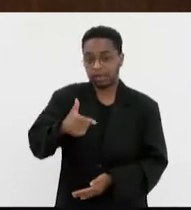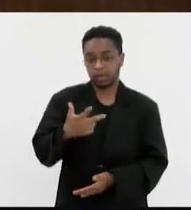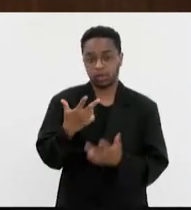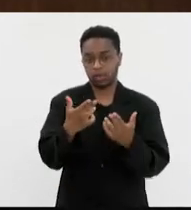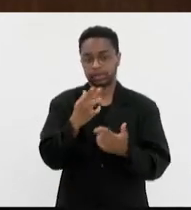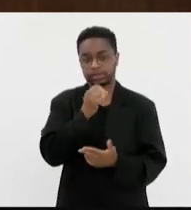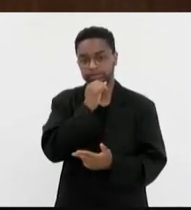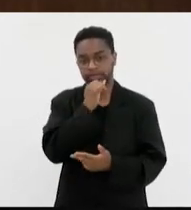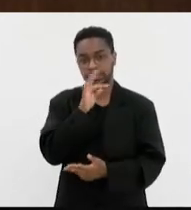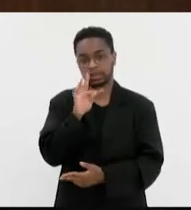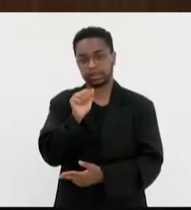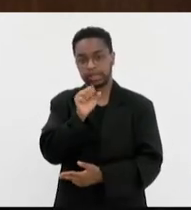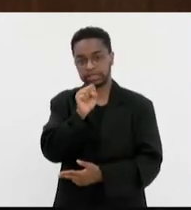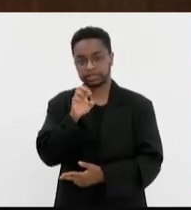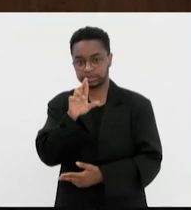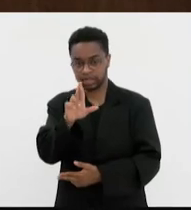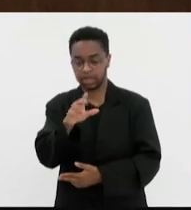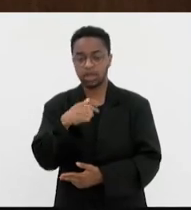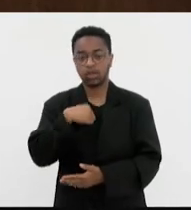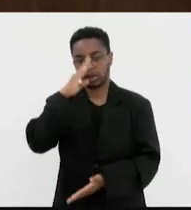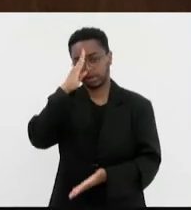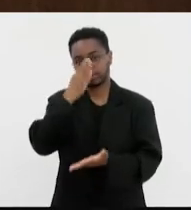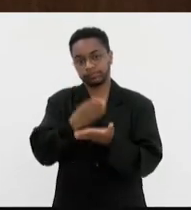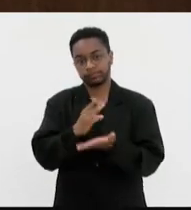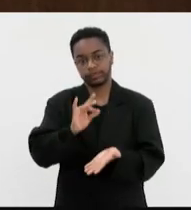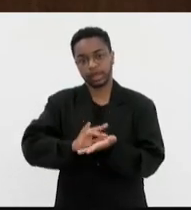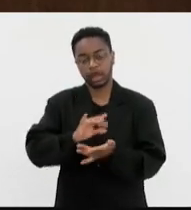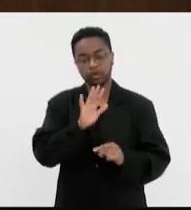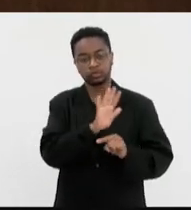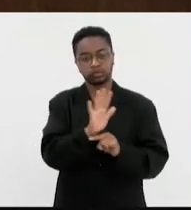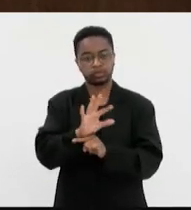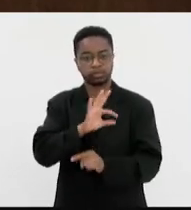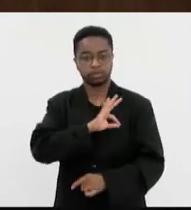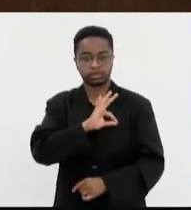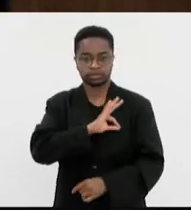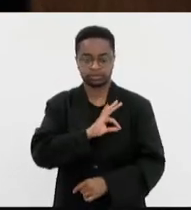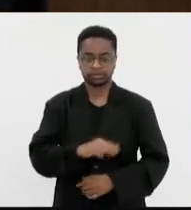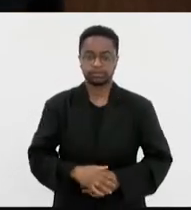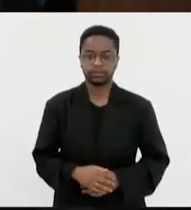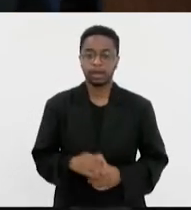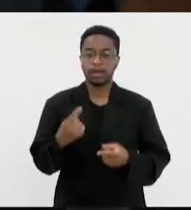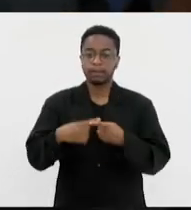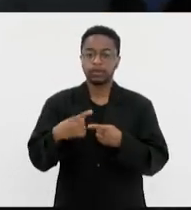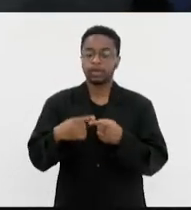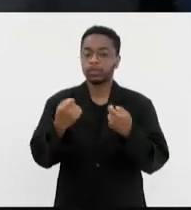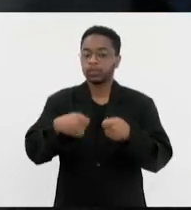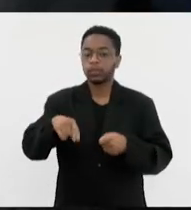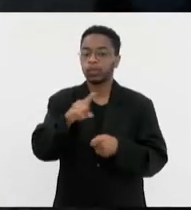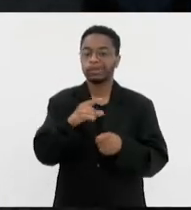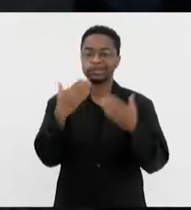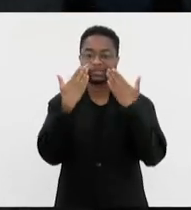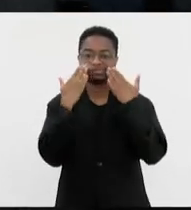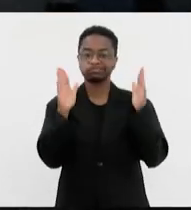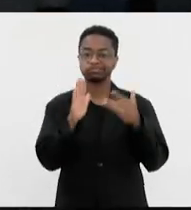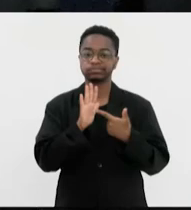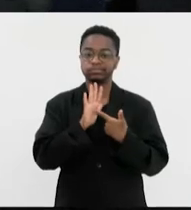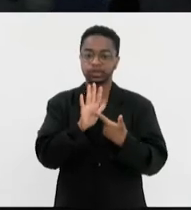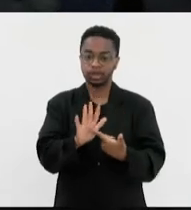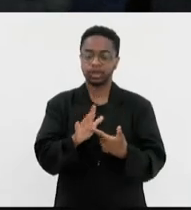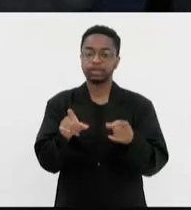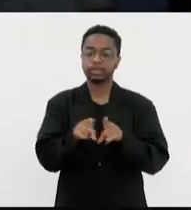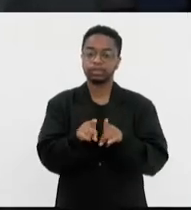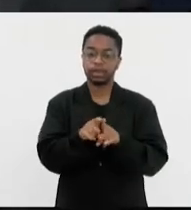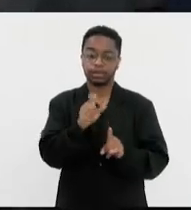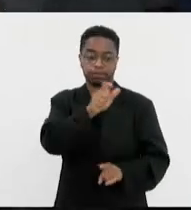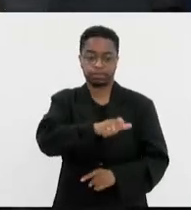exemplo, seria de grande uso para o policial militar. Ele não precisaria se expor tanto, e até a